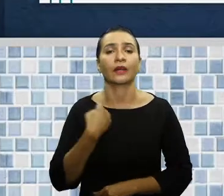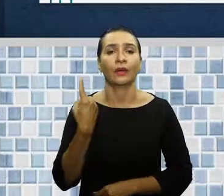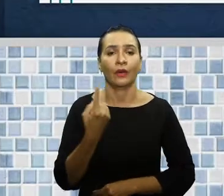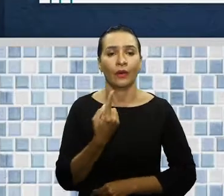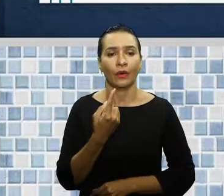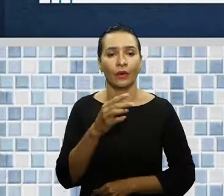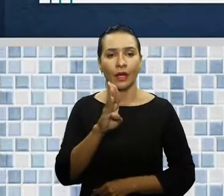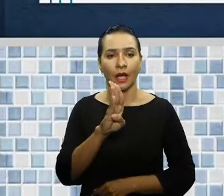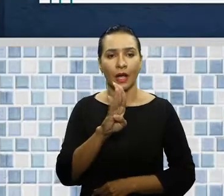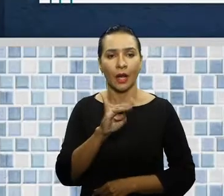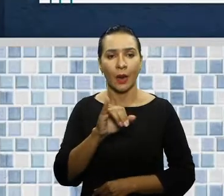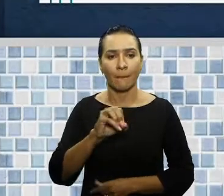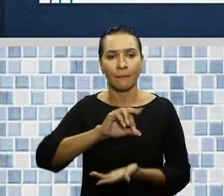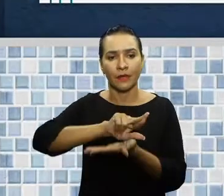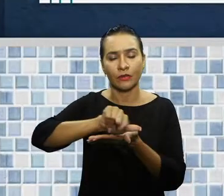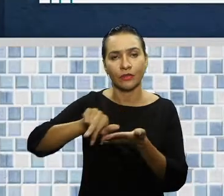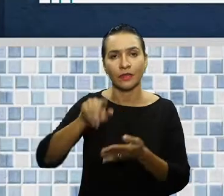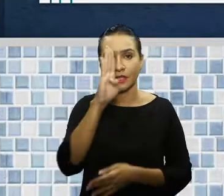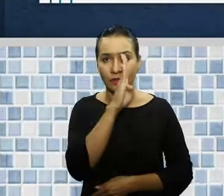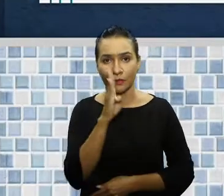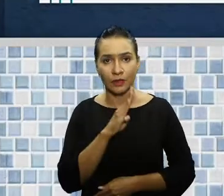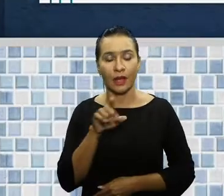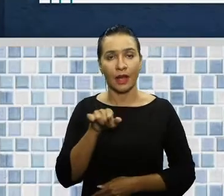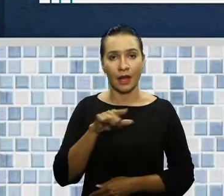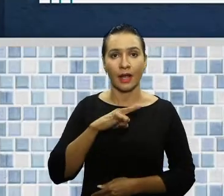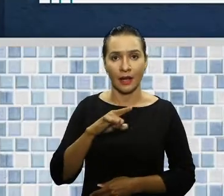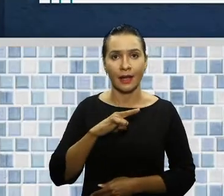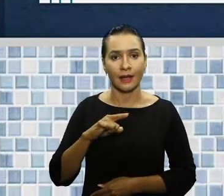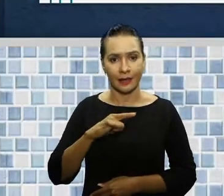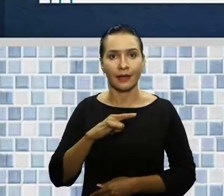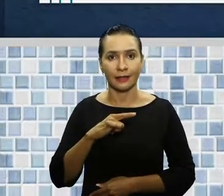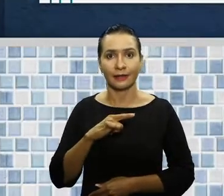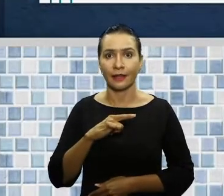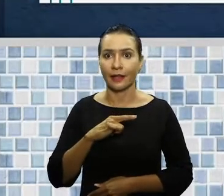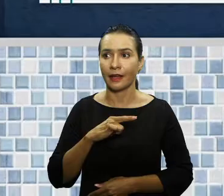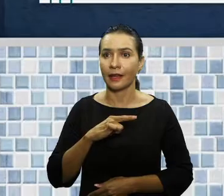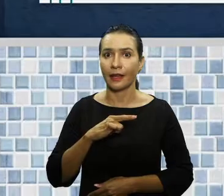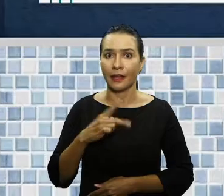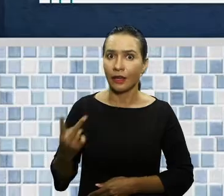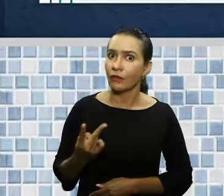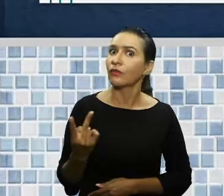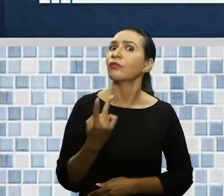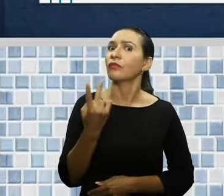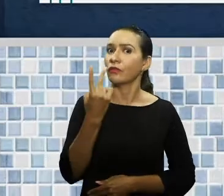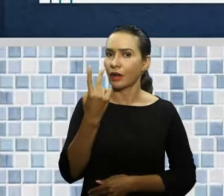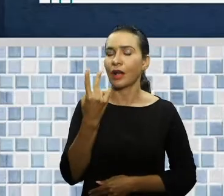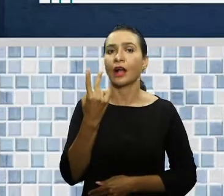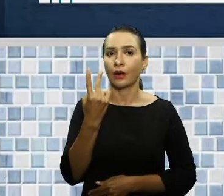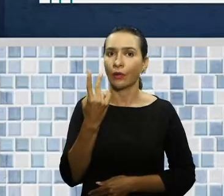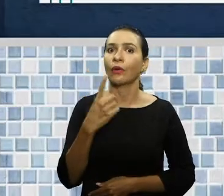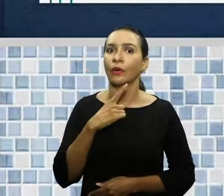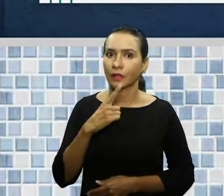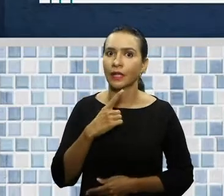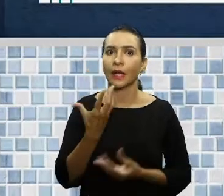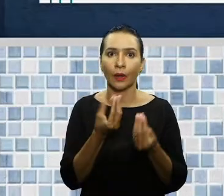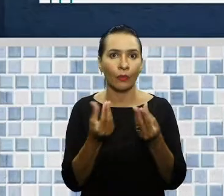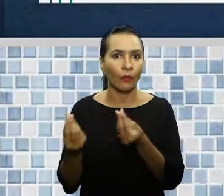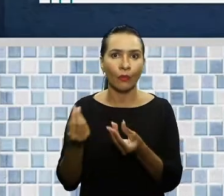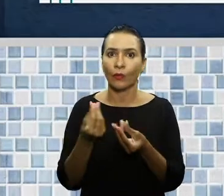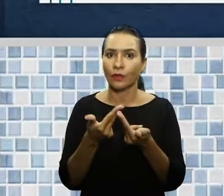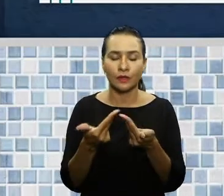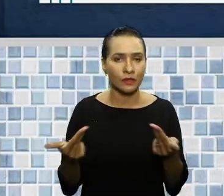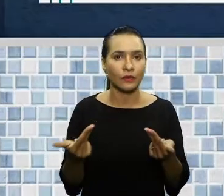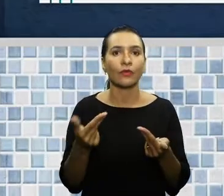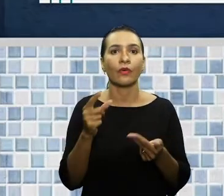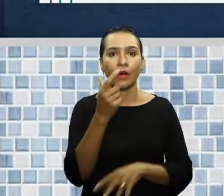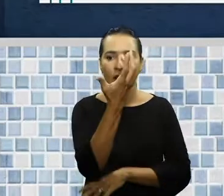a nossa biodiversidade brasileira ela é bastante rica, tanto em termos de fauna como de flora. E por